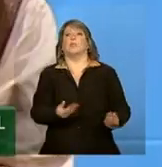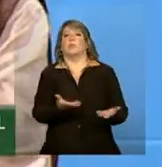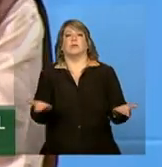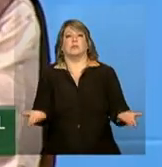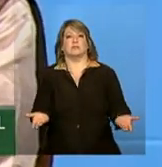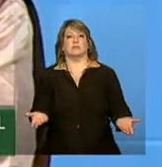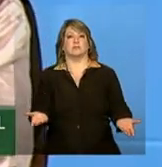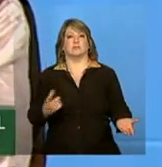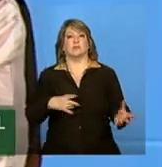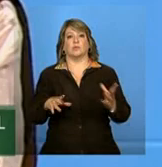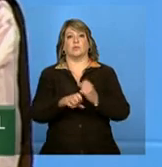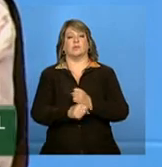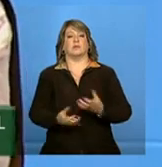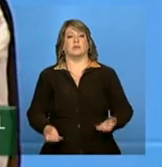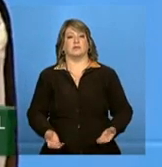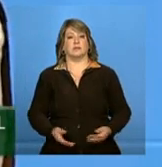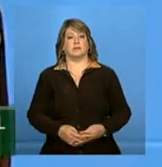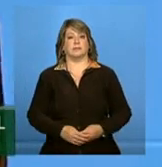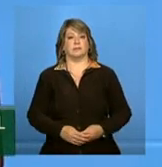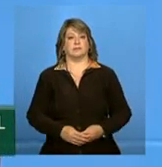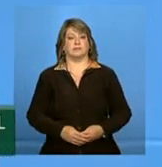Essa questão é muito